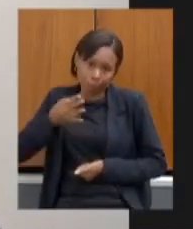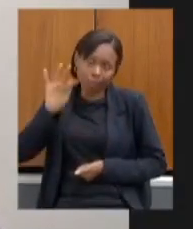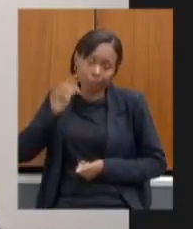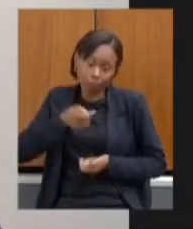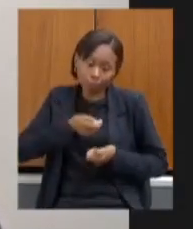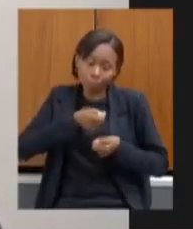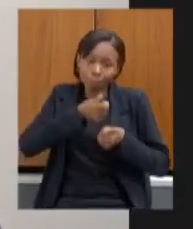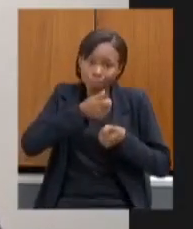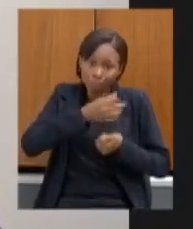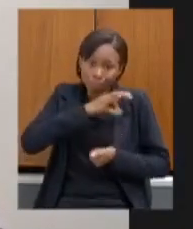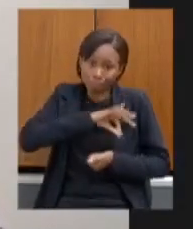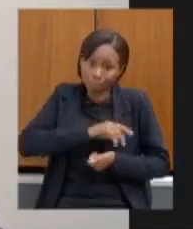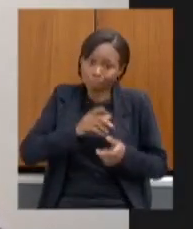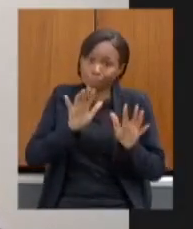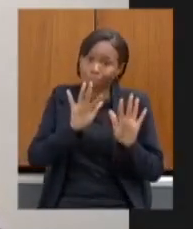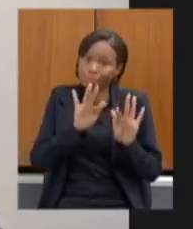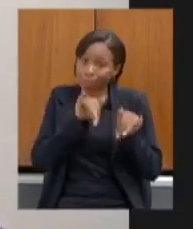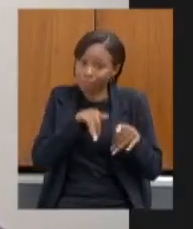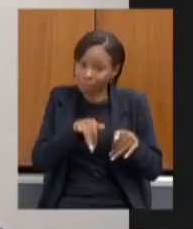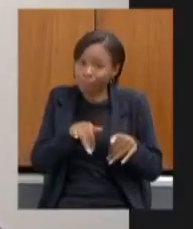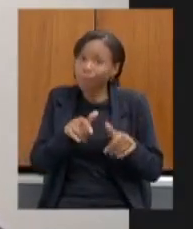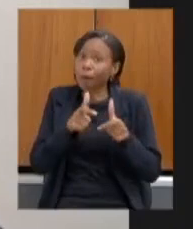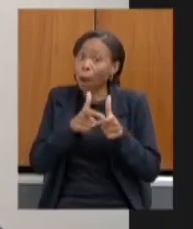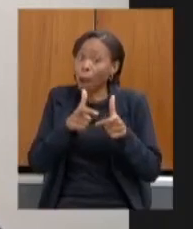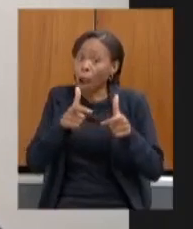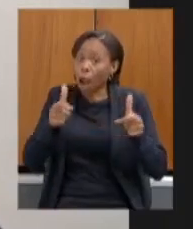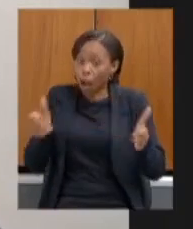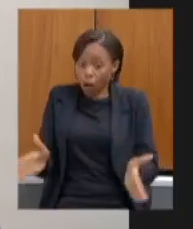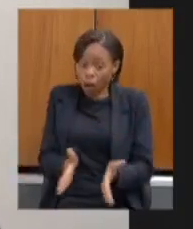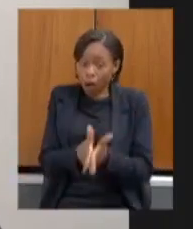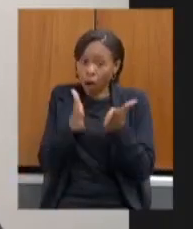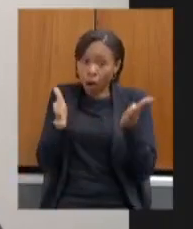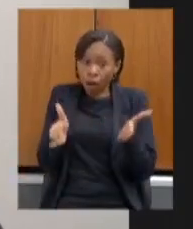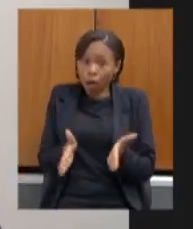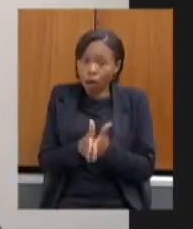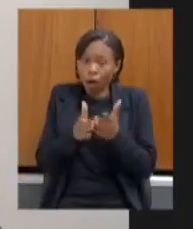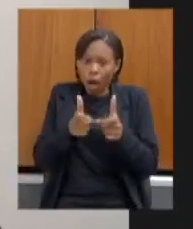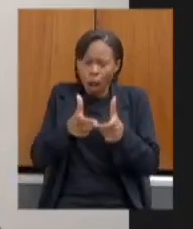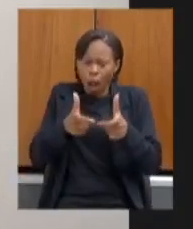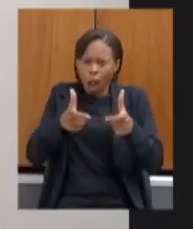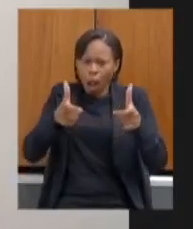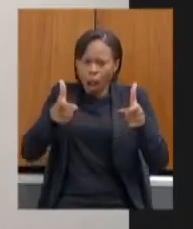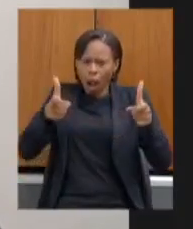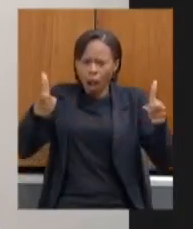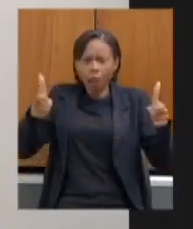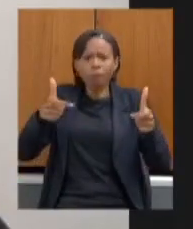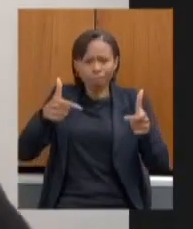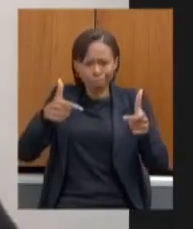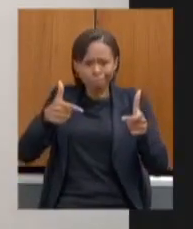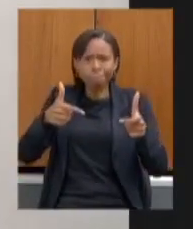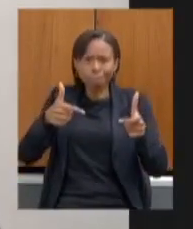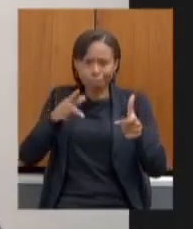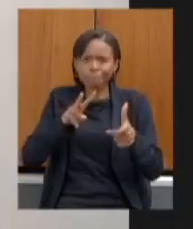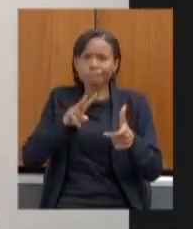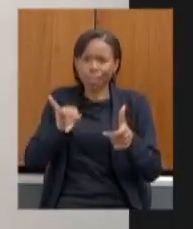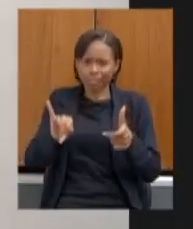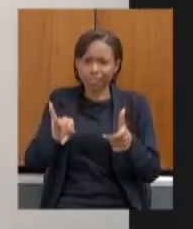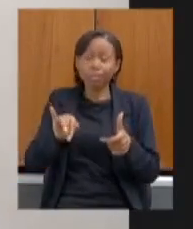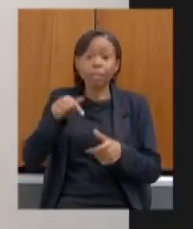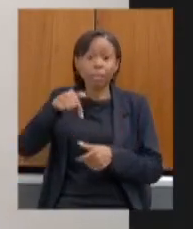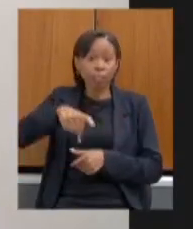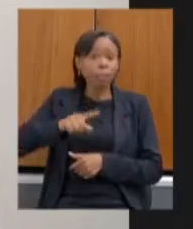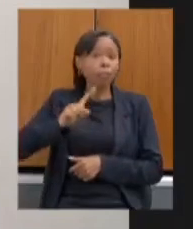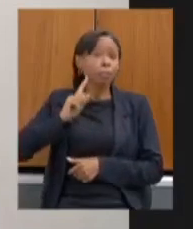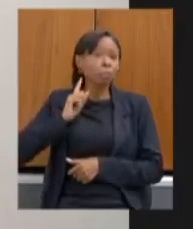explodir com o fim desse auxílio emergencial, aqui em Minas, o Renda Minas também tem a sua